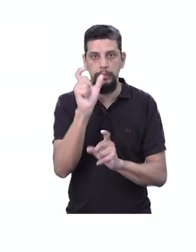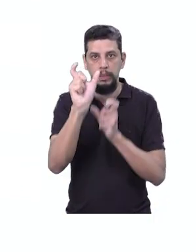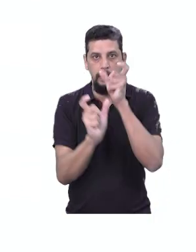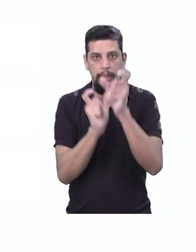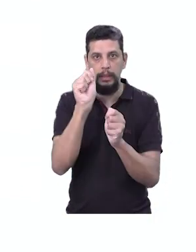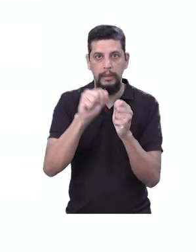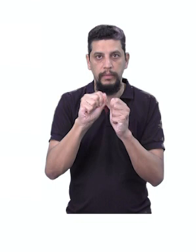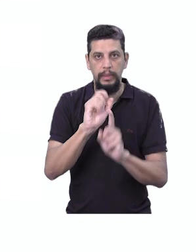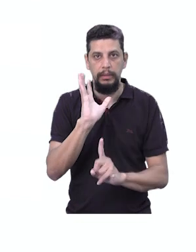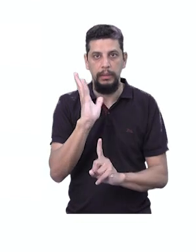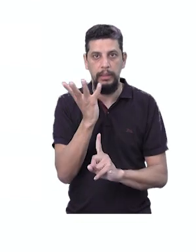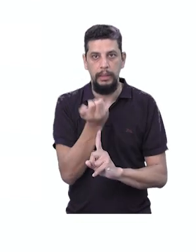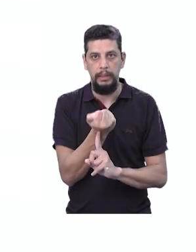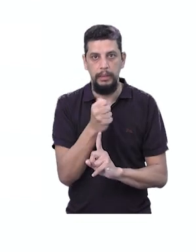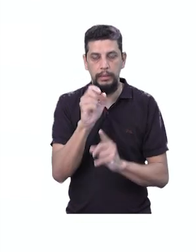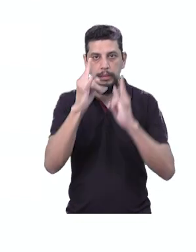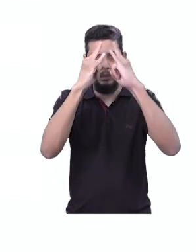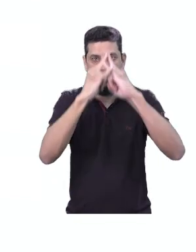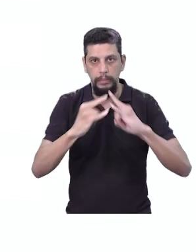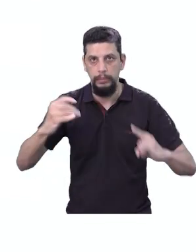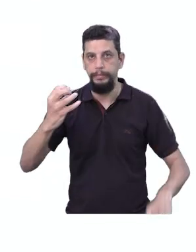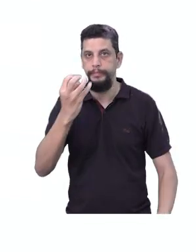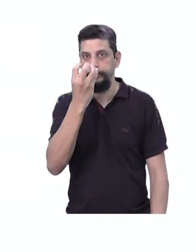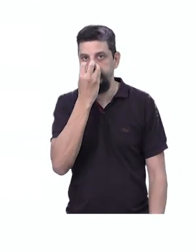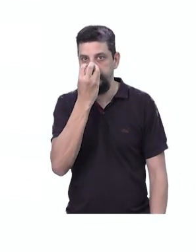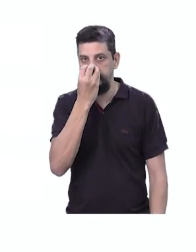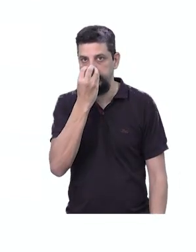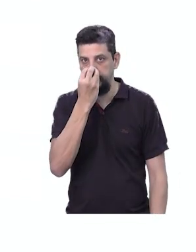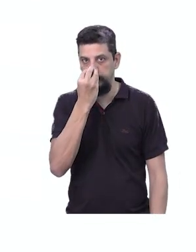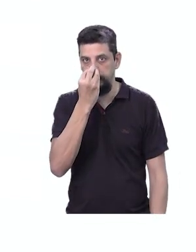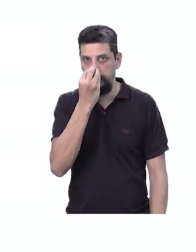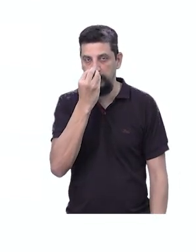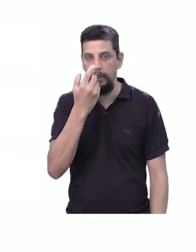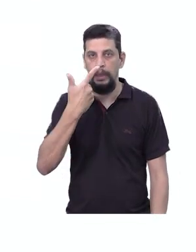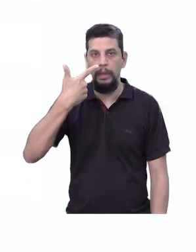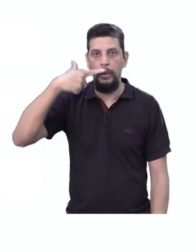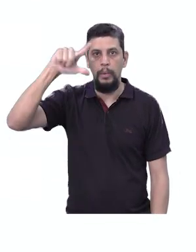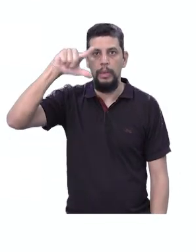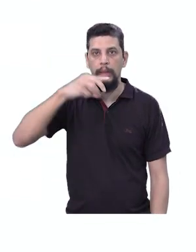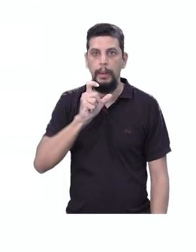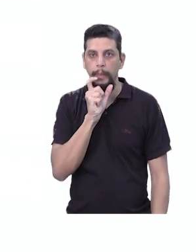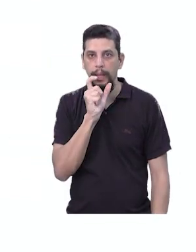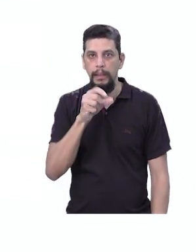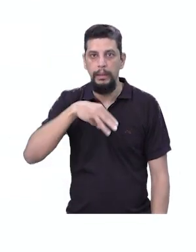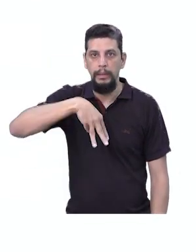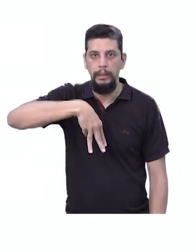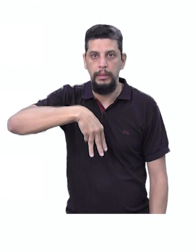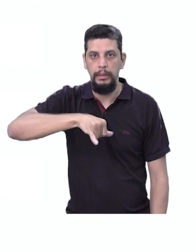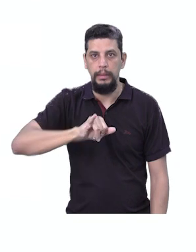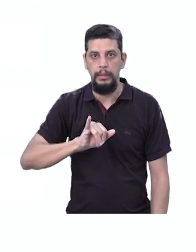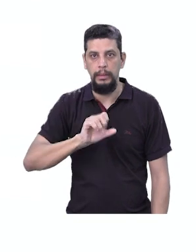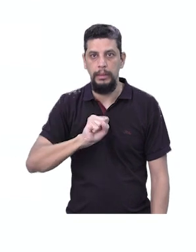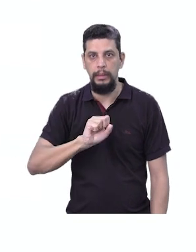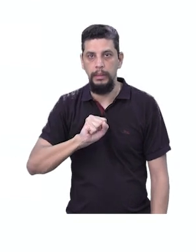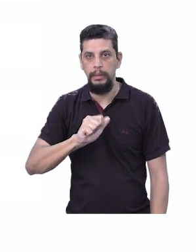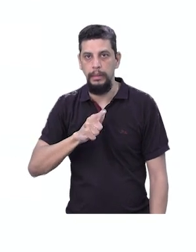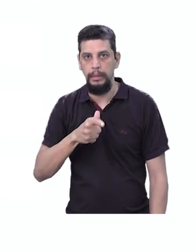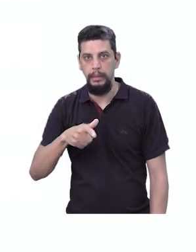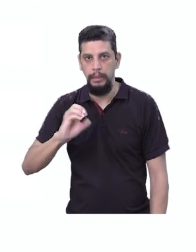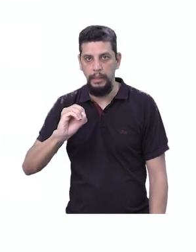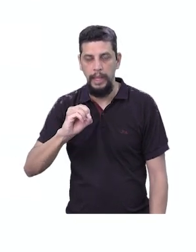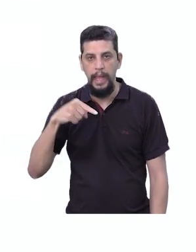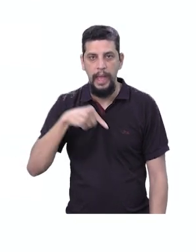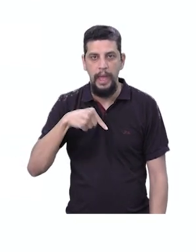que fazem a arte do circo. Próxima palavra, missão. Então, o que é a missão? É